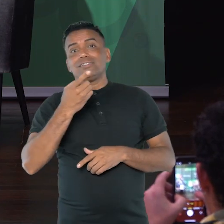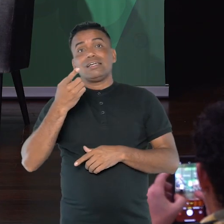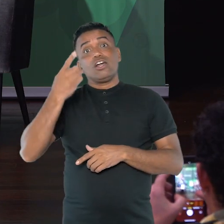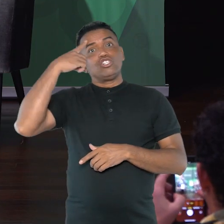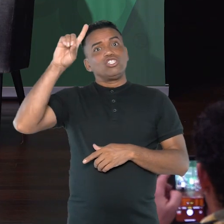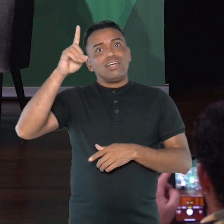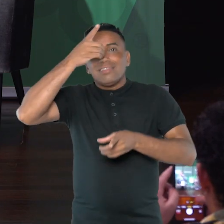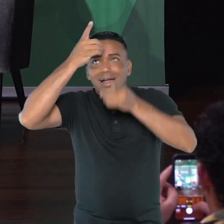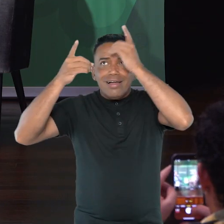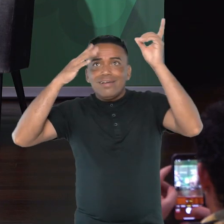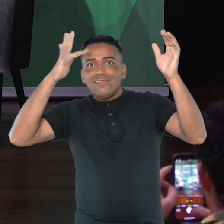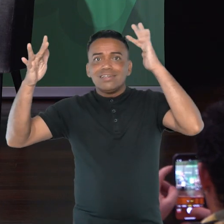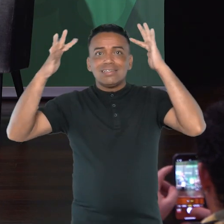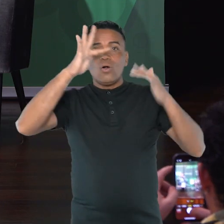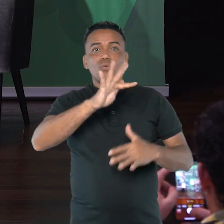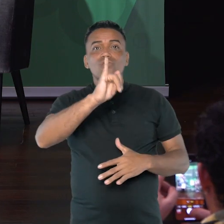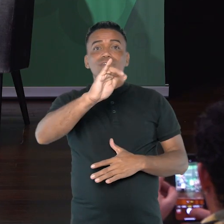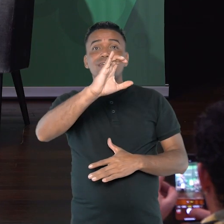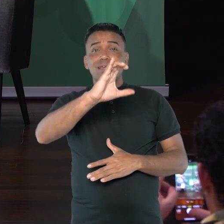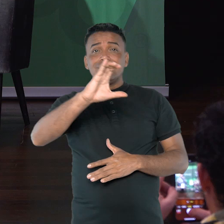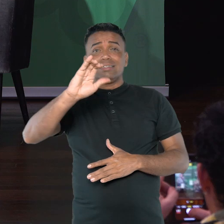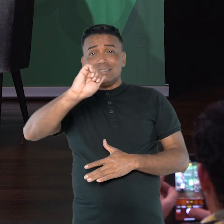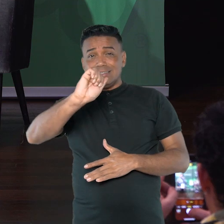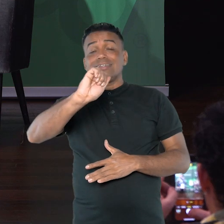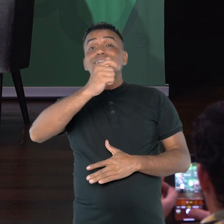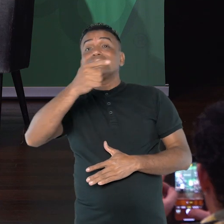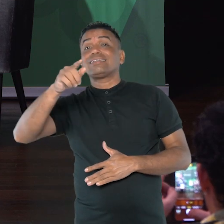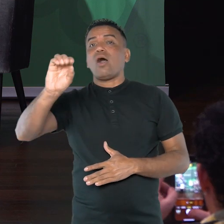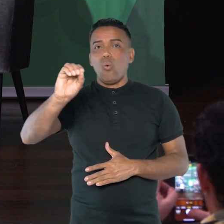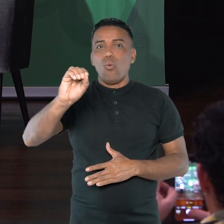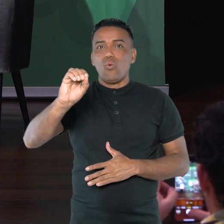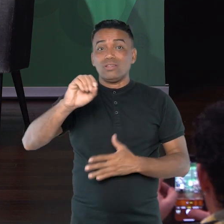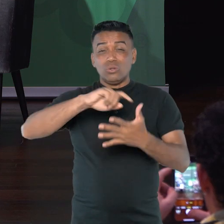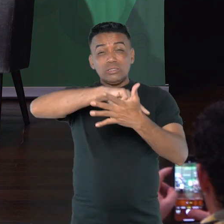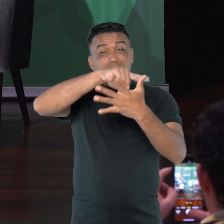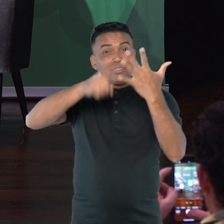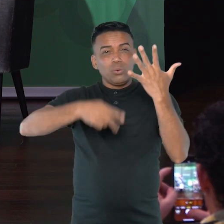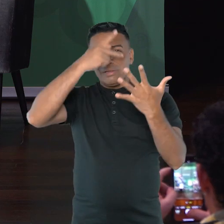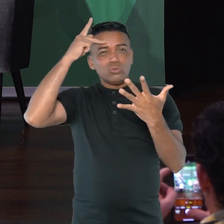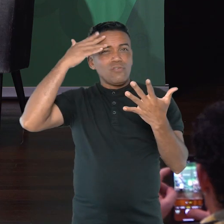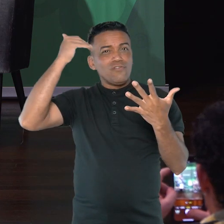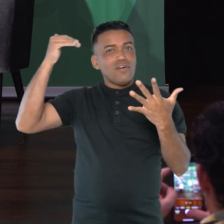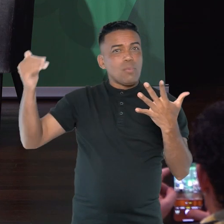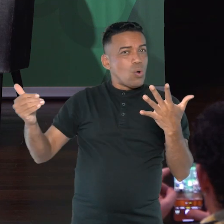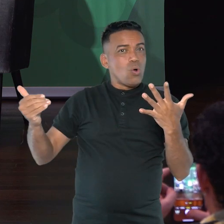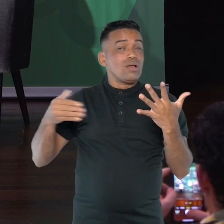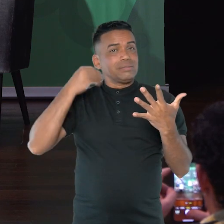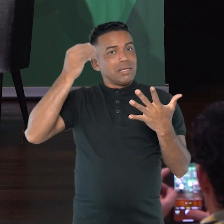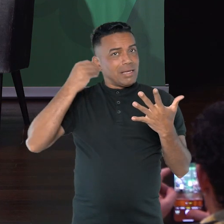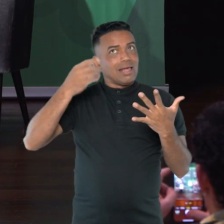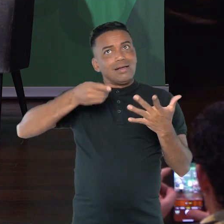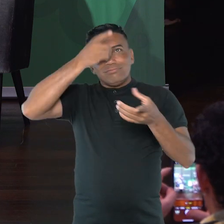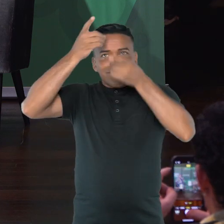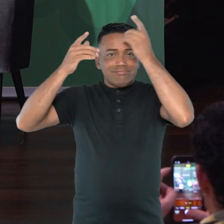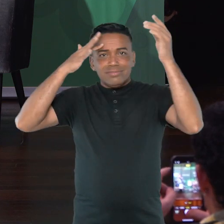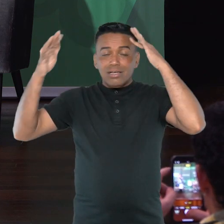tem status aqui de 5 grandes ficcionistas, talvez um deles, assim, quer dizer, nem todos experimentaram ficção, mas no caso do